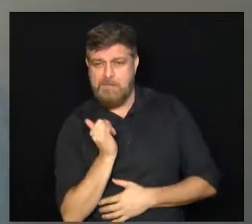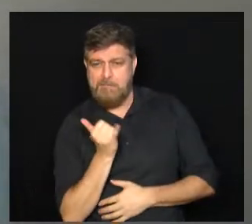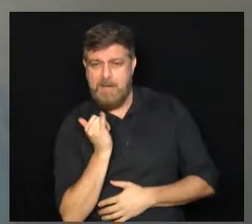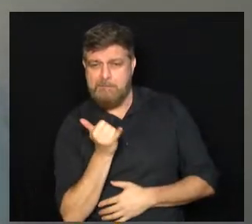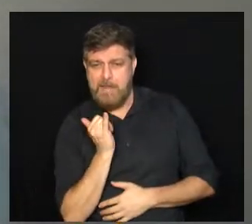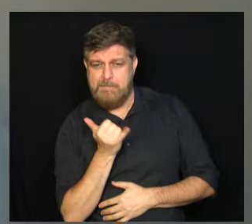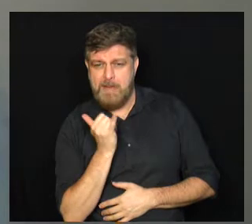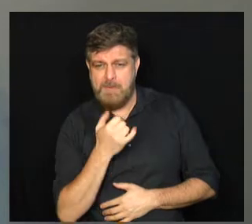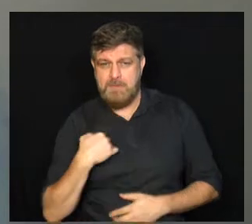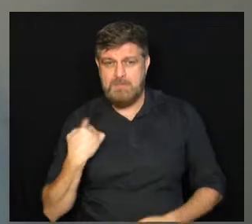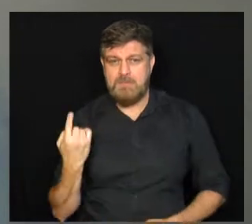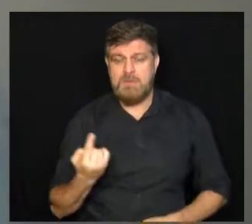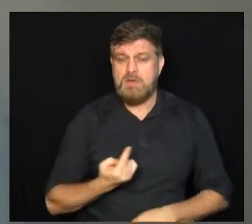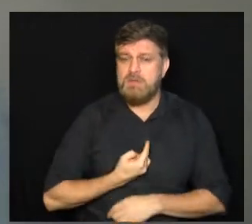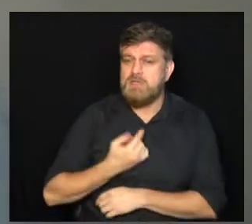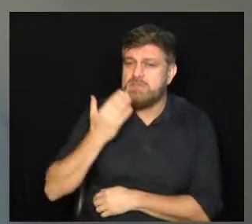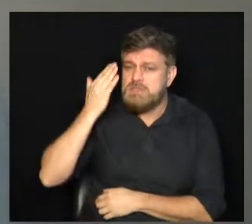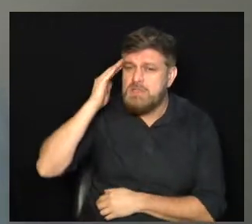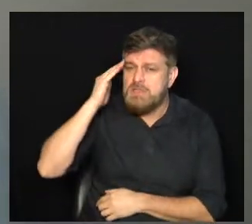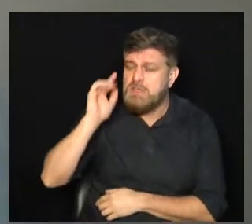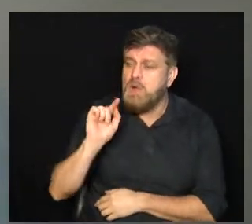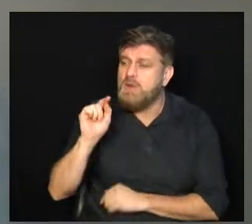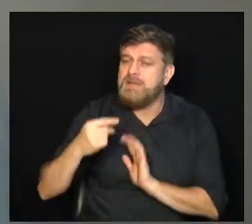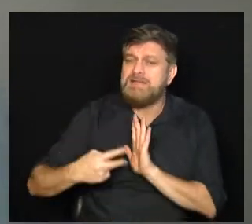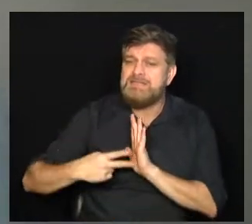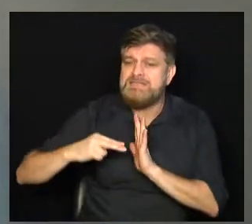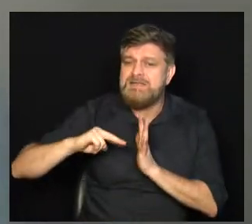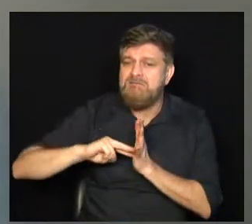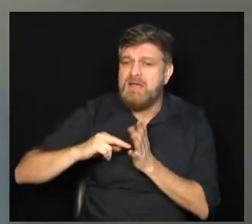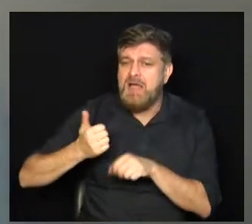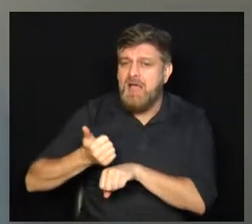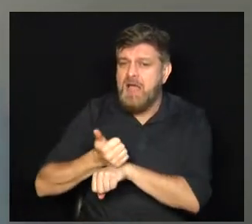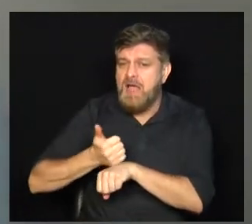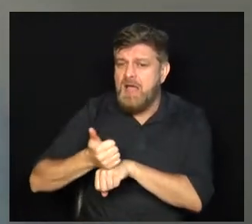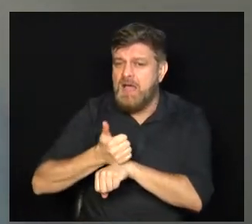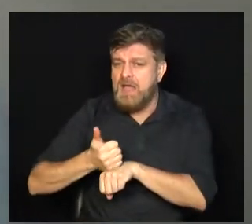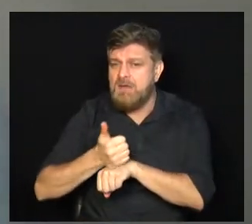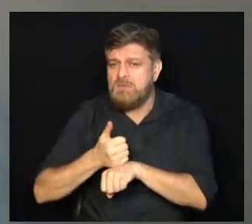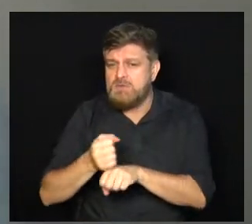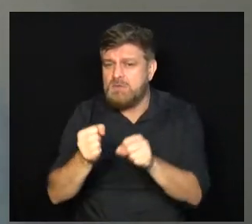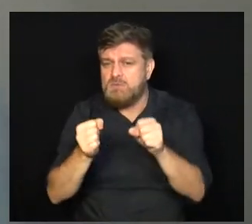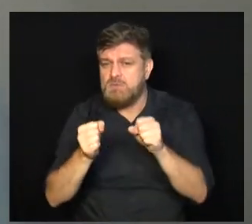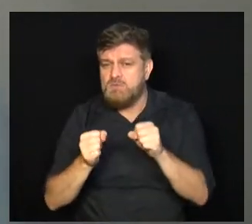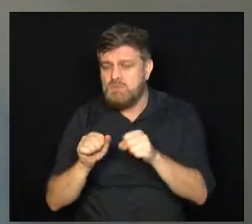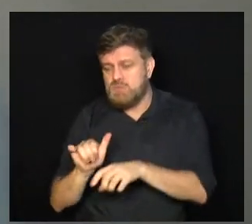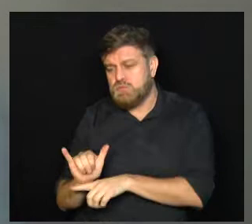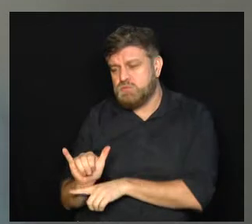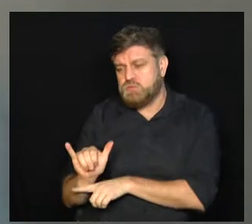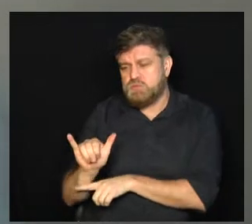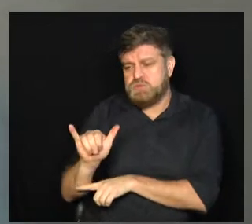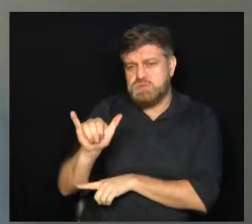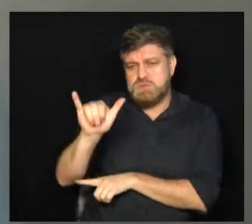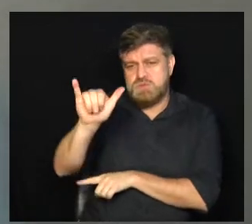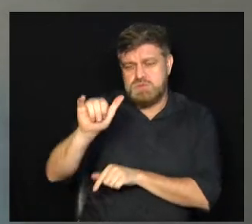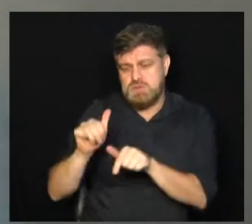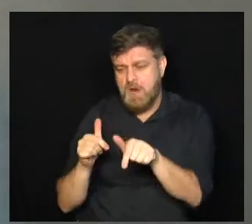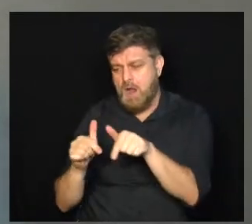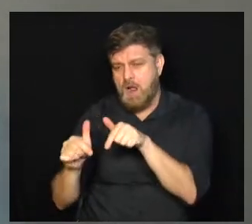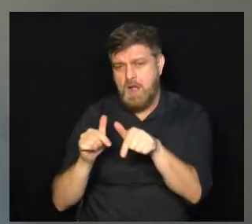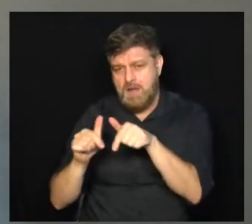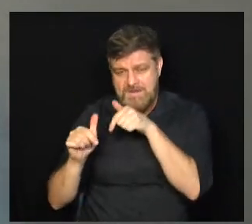pouco para nós nessa manhã do que significa essa profissão, do que significa trabalhar